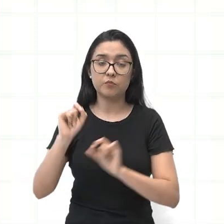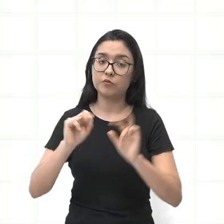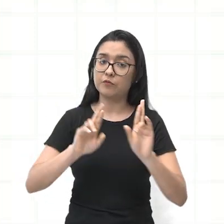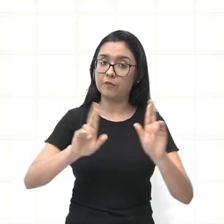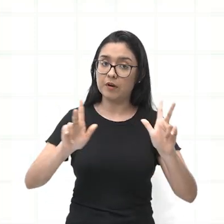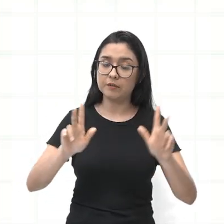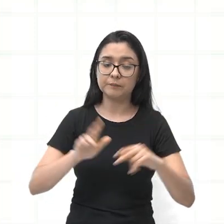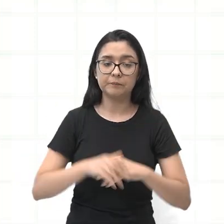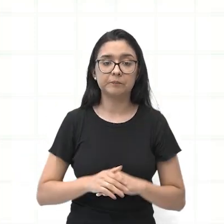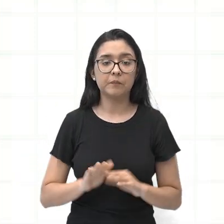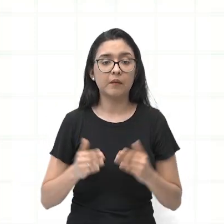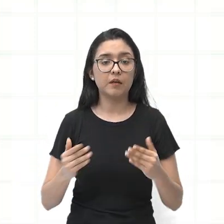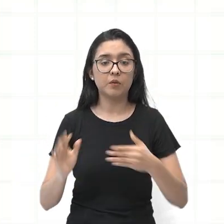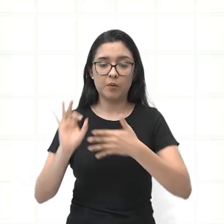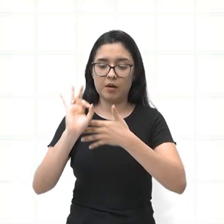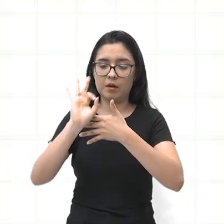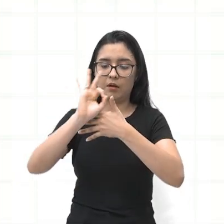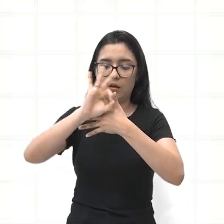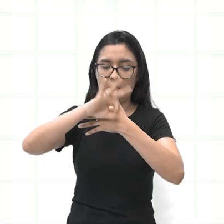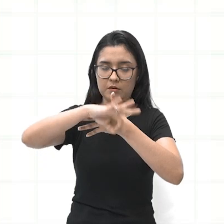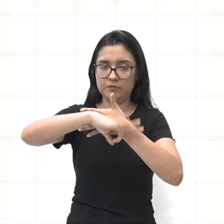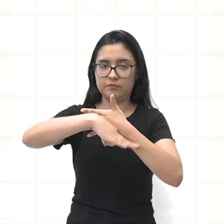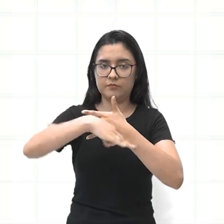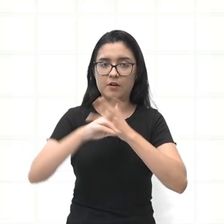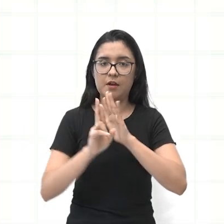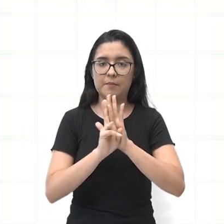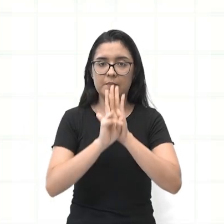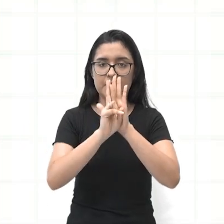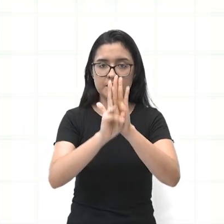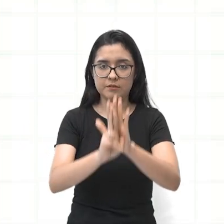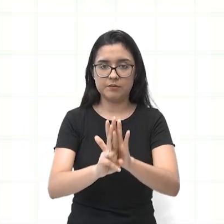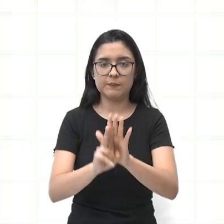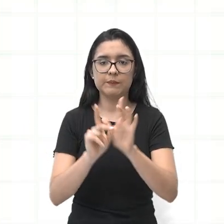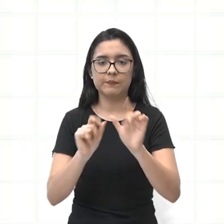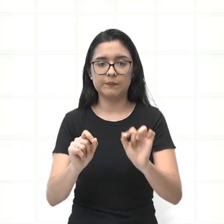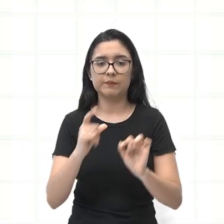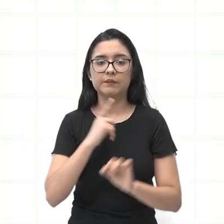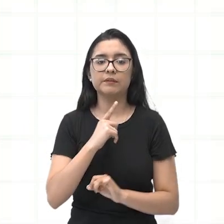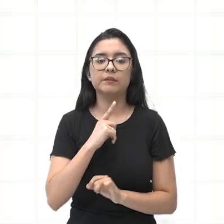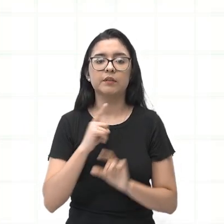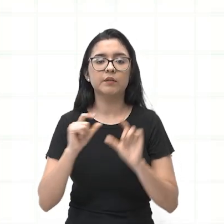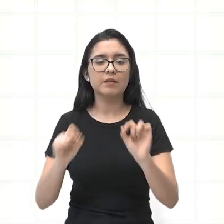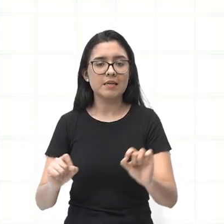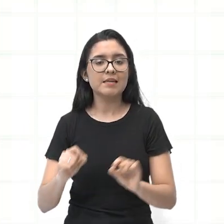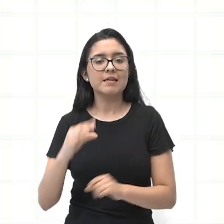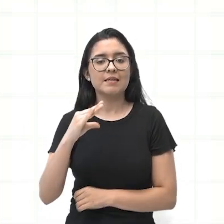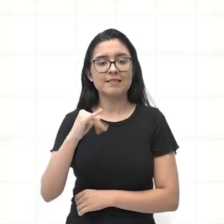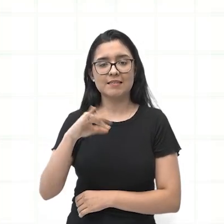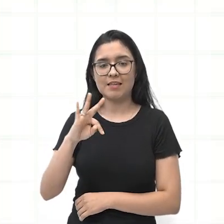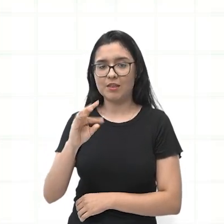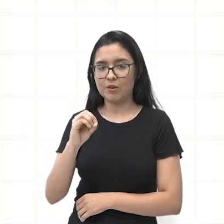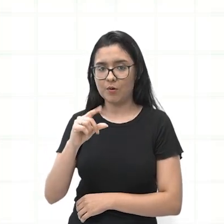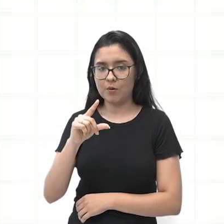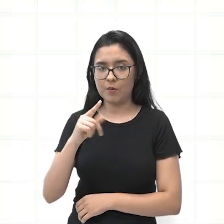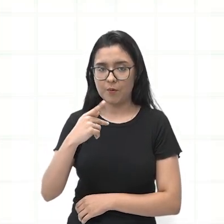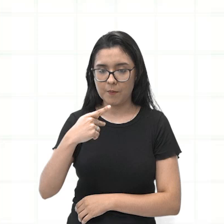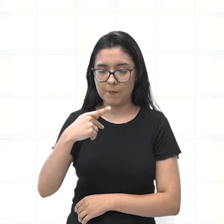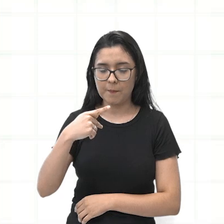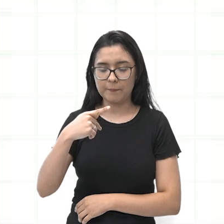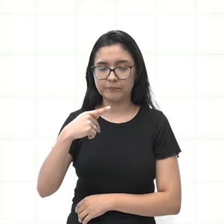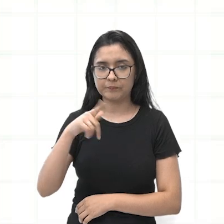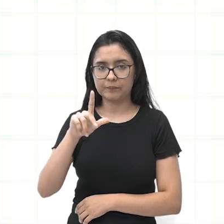elementos. Já a organela, ela está presente no citoplasma, tanto de